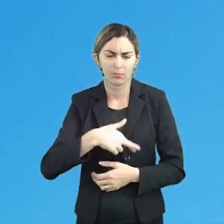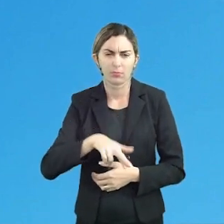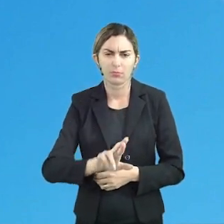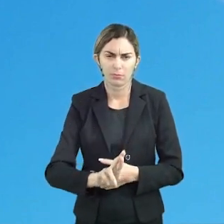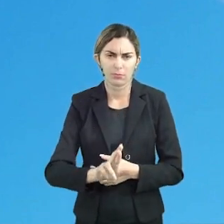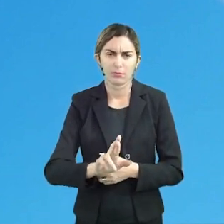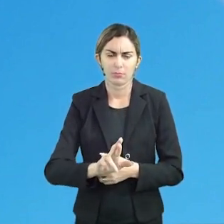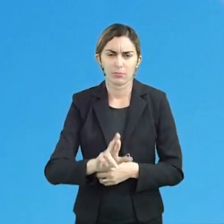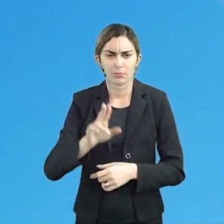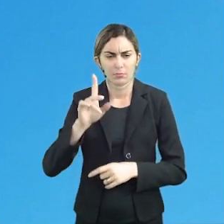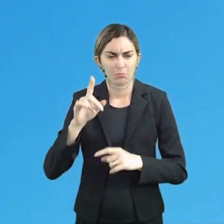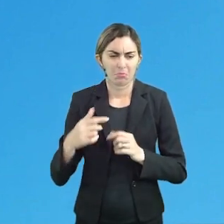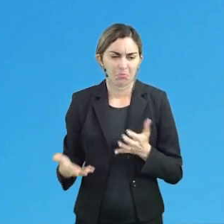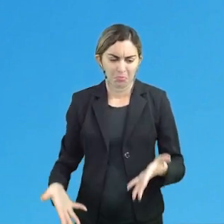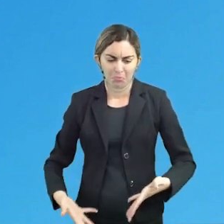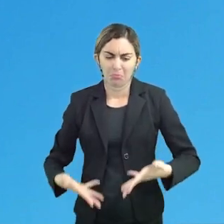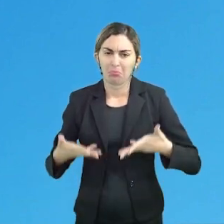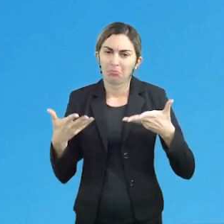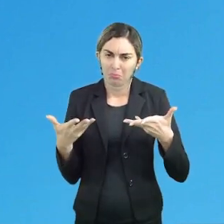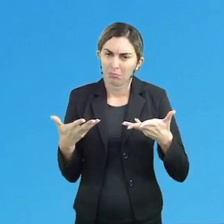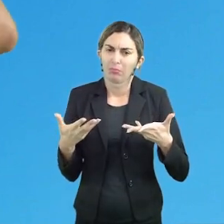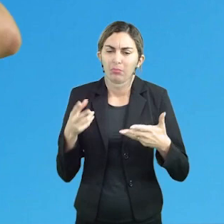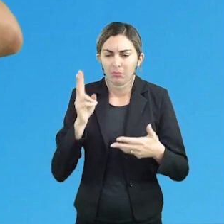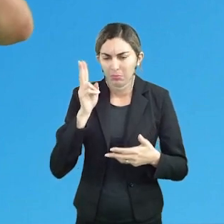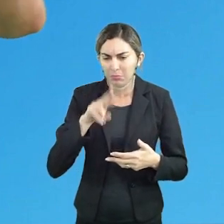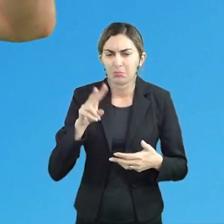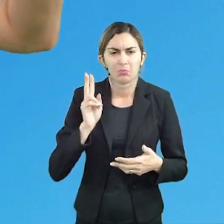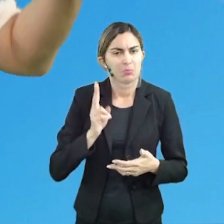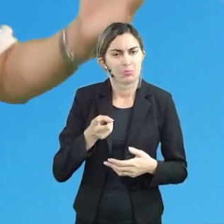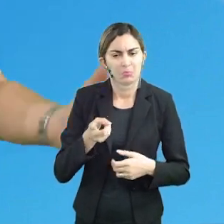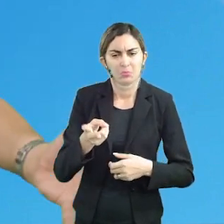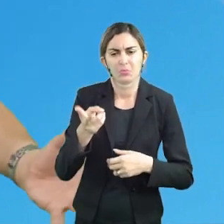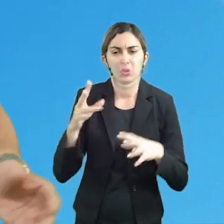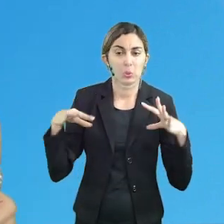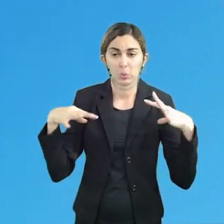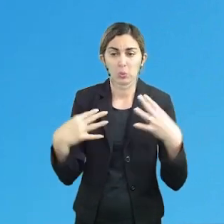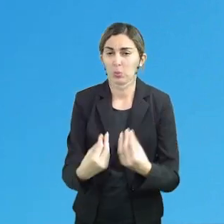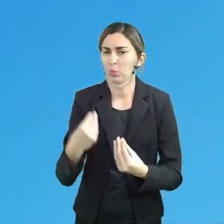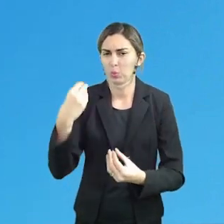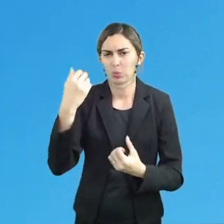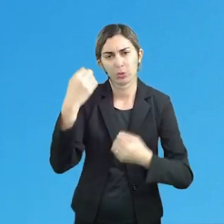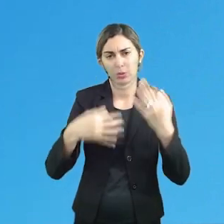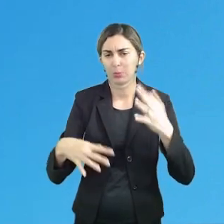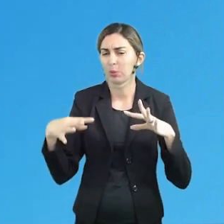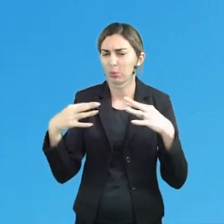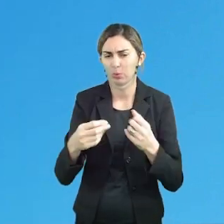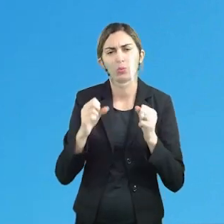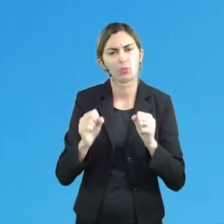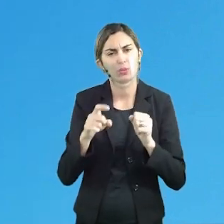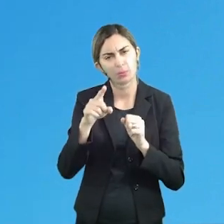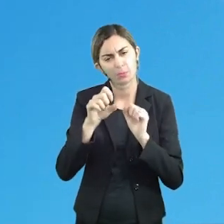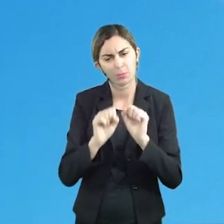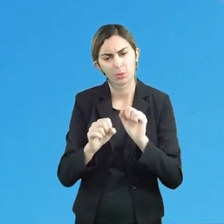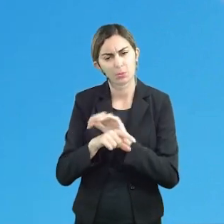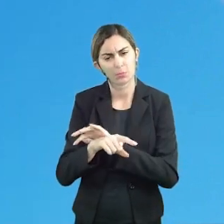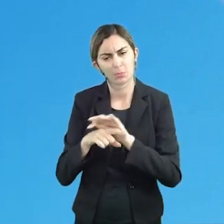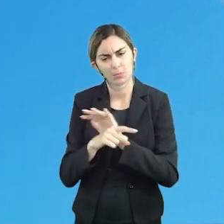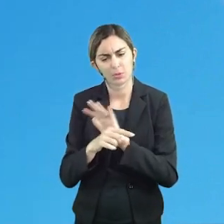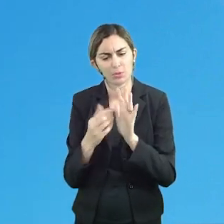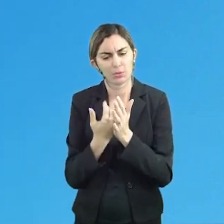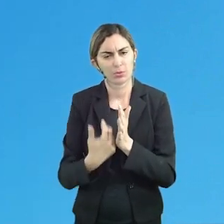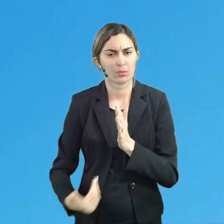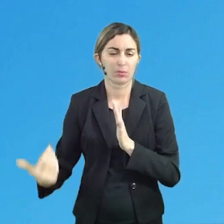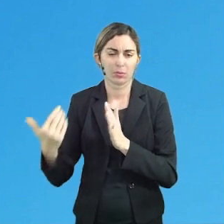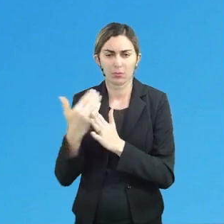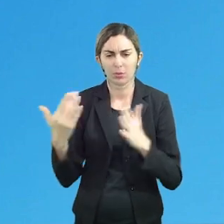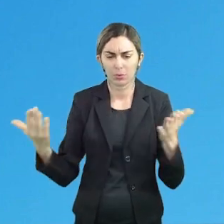grande expressividade. Lembrando sempre que não podemos abarcar todas, mas que vocês podem pesquisar muito mais.